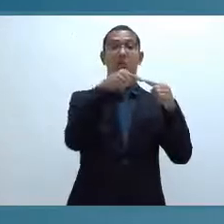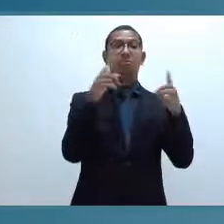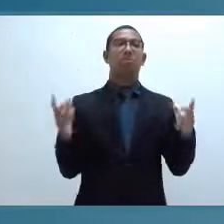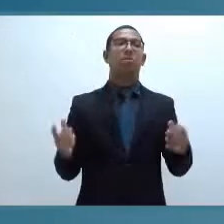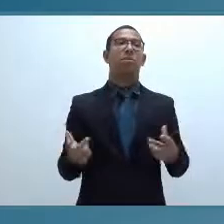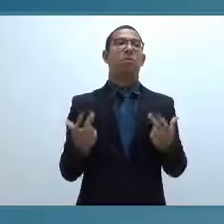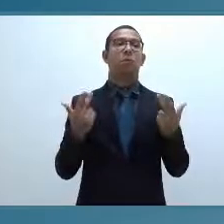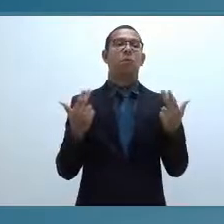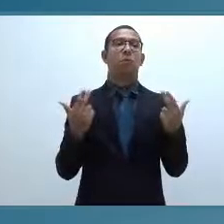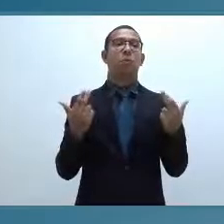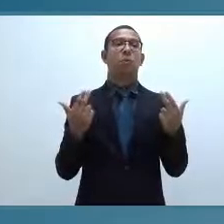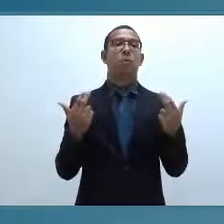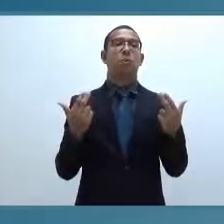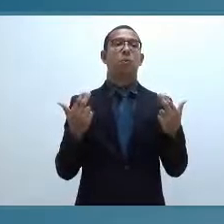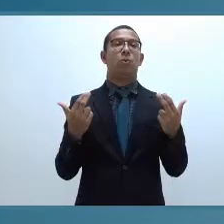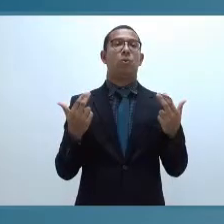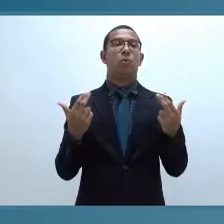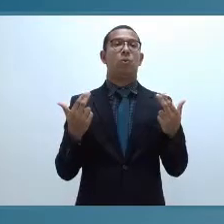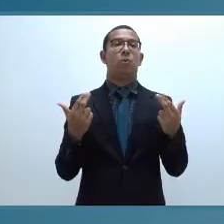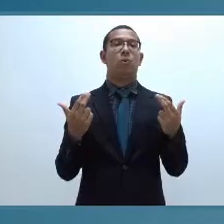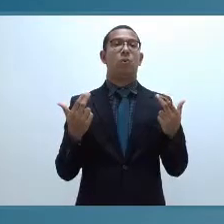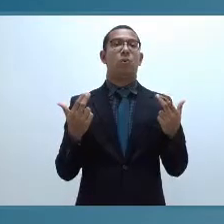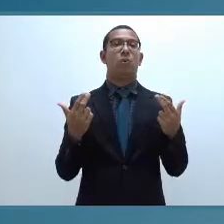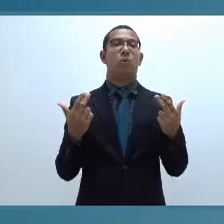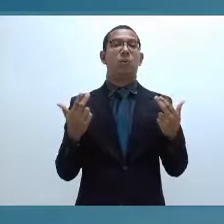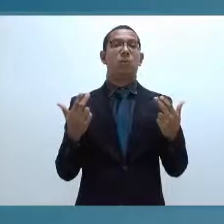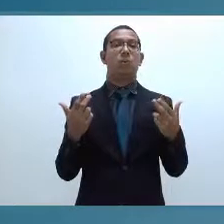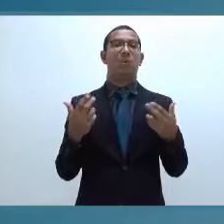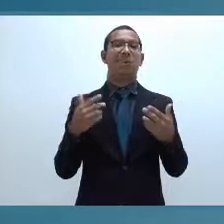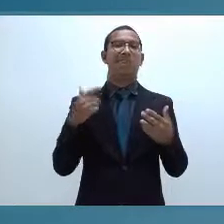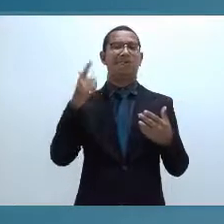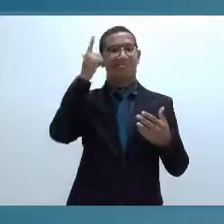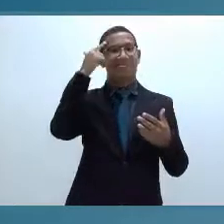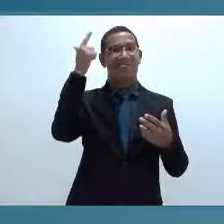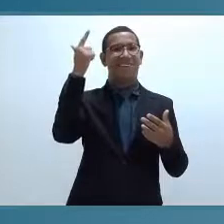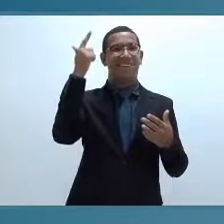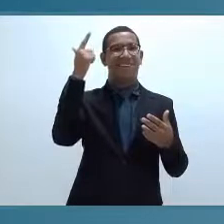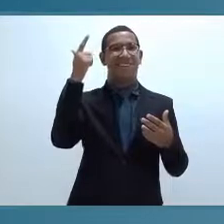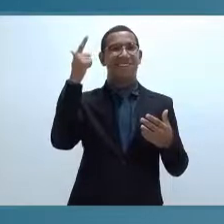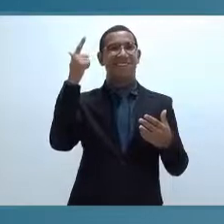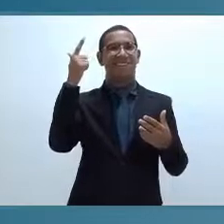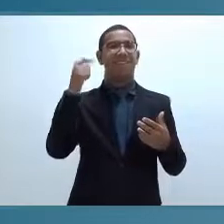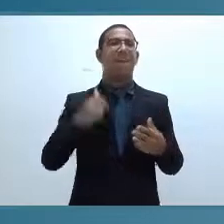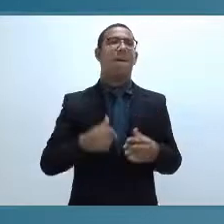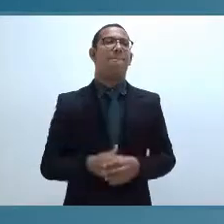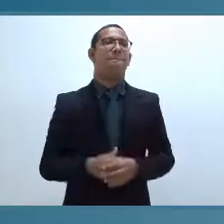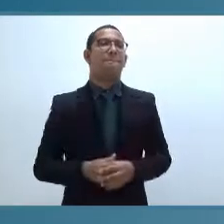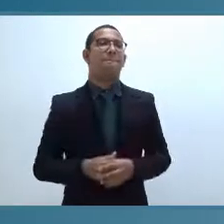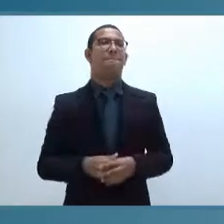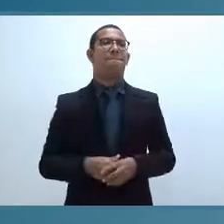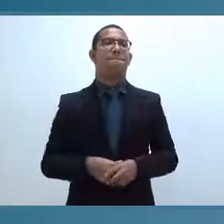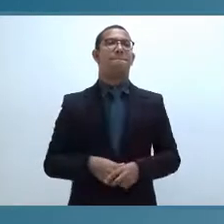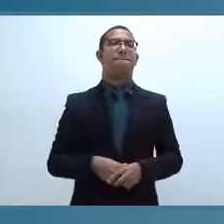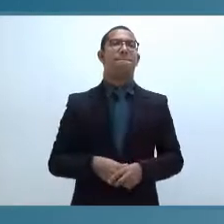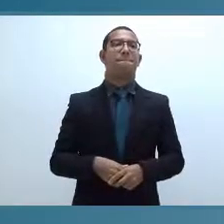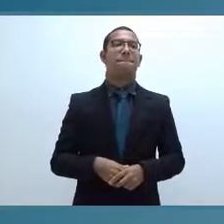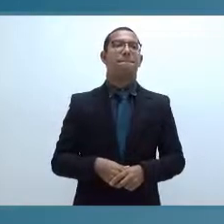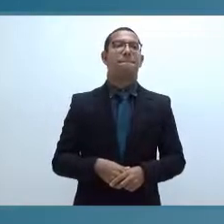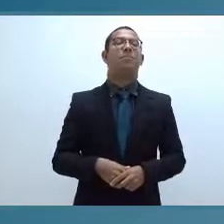aí deixou de existir a divergência. Mas quando a desembargadora Saavedra votou, aí ela passou a ser a